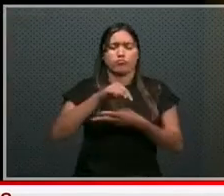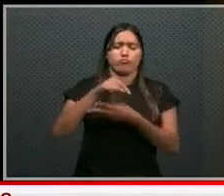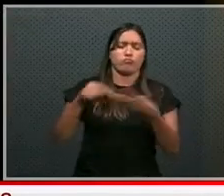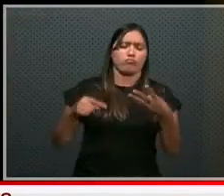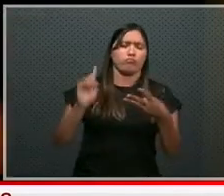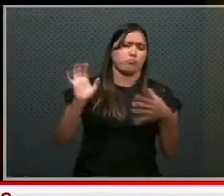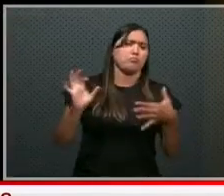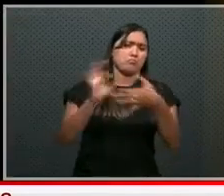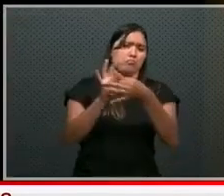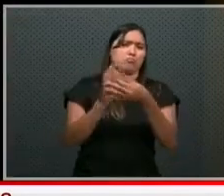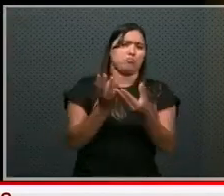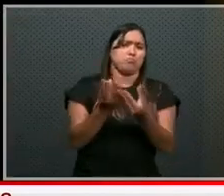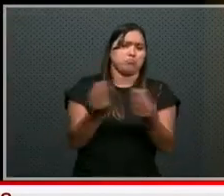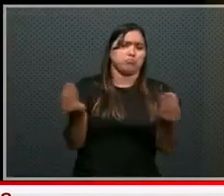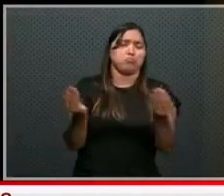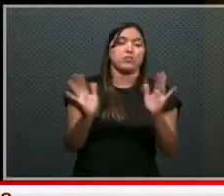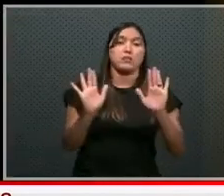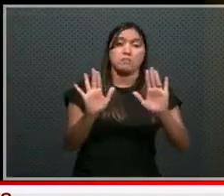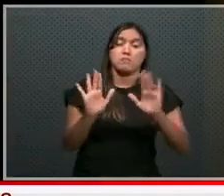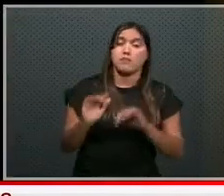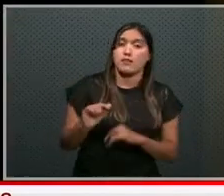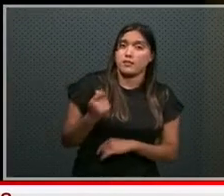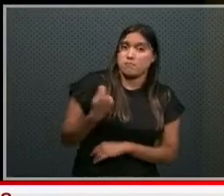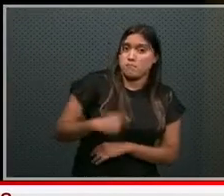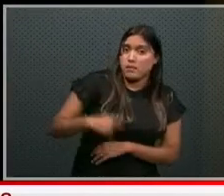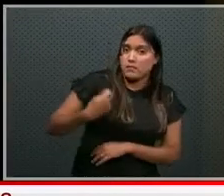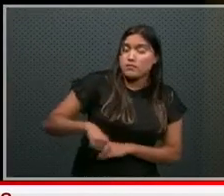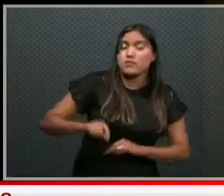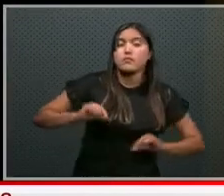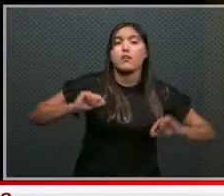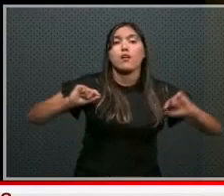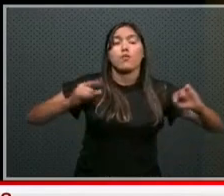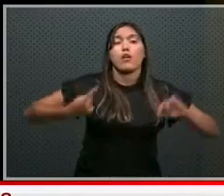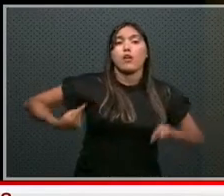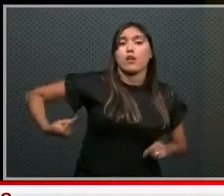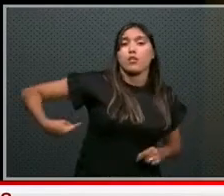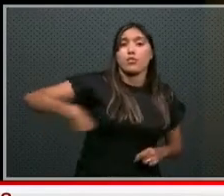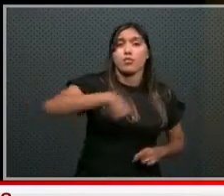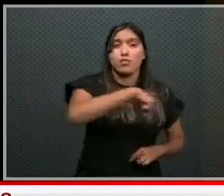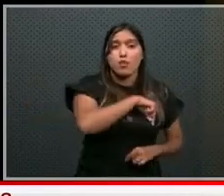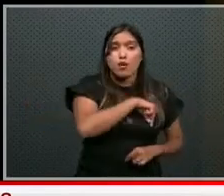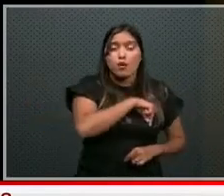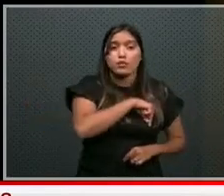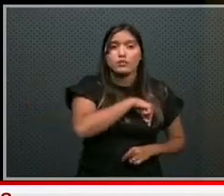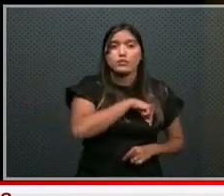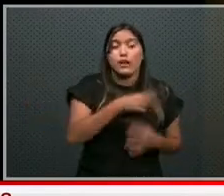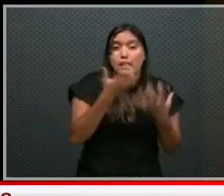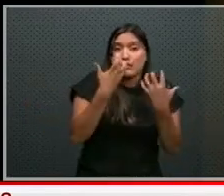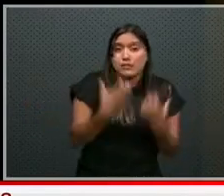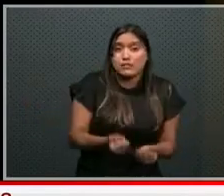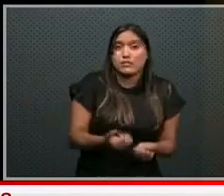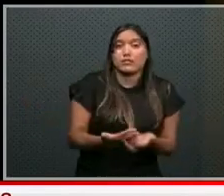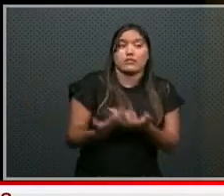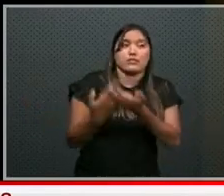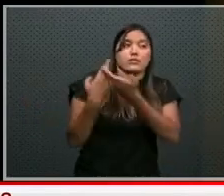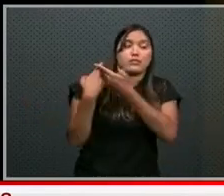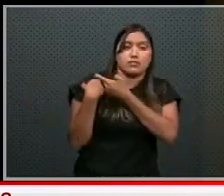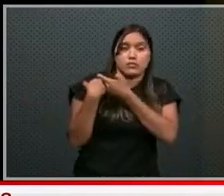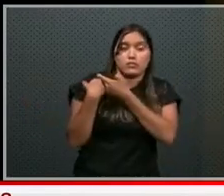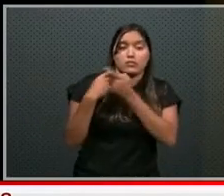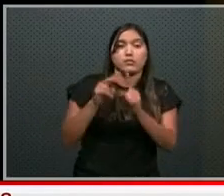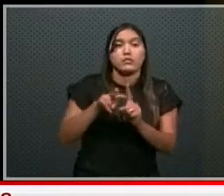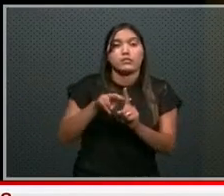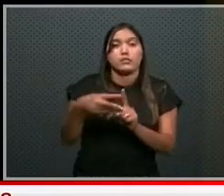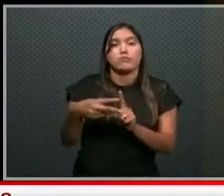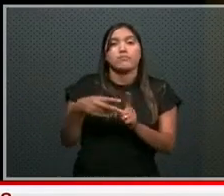muitos E para isso né Precisa que nós possamos tomar essa responsabilidade inclusive do ponto